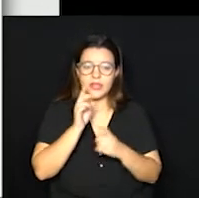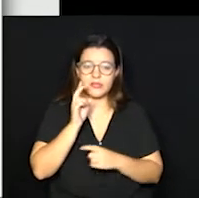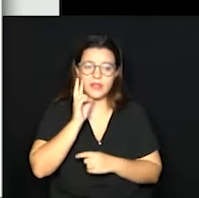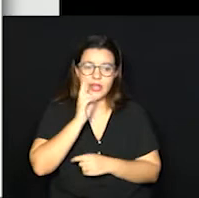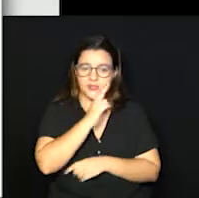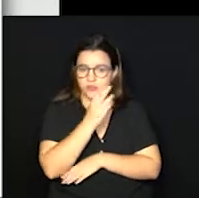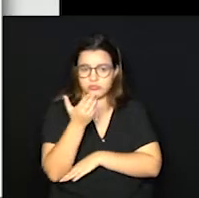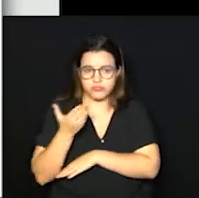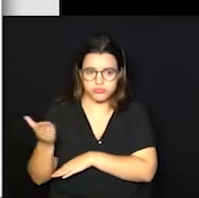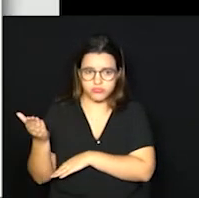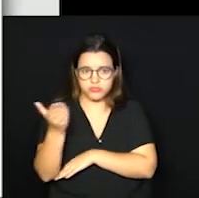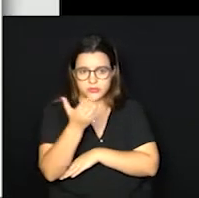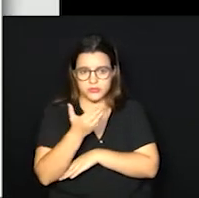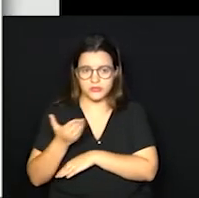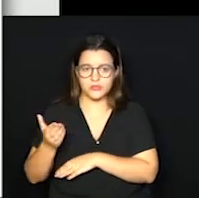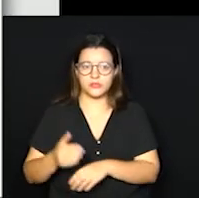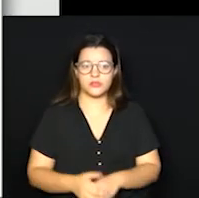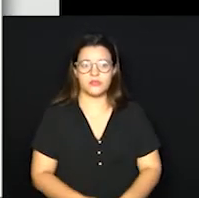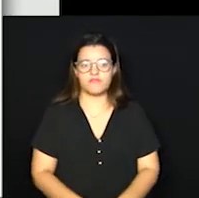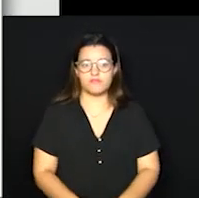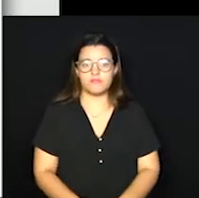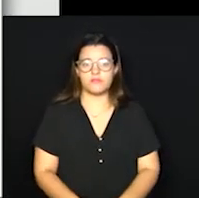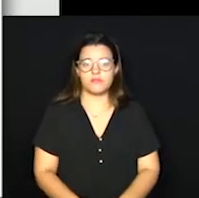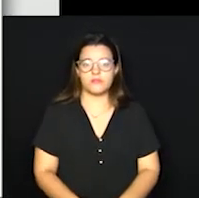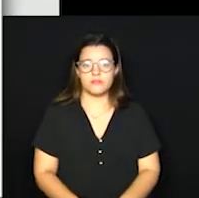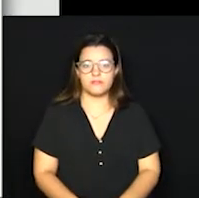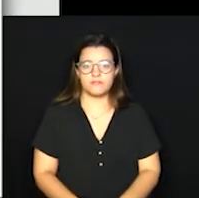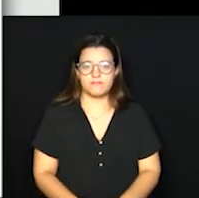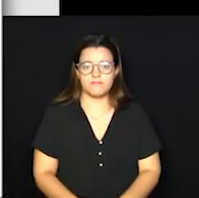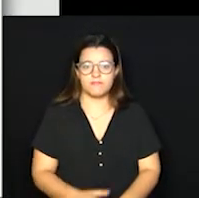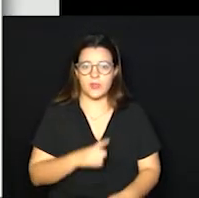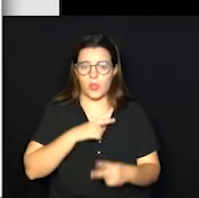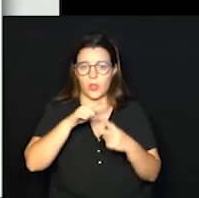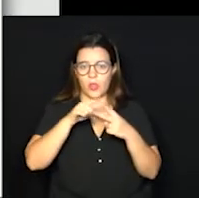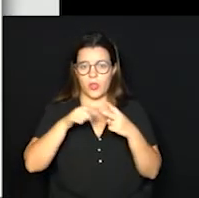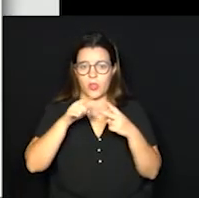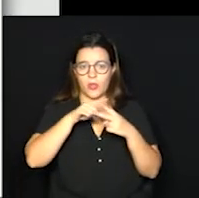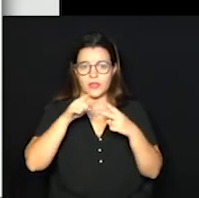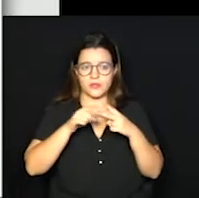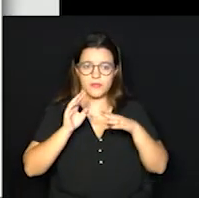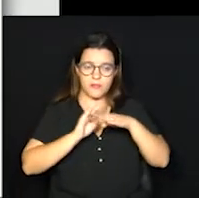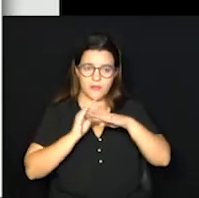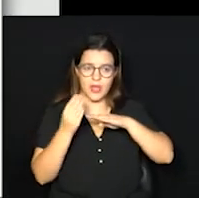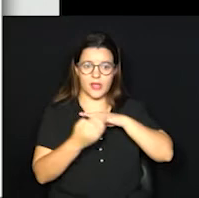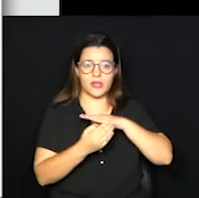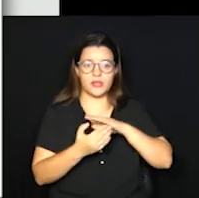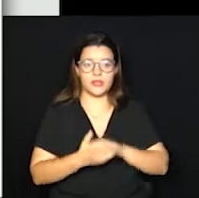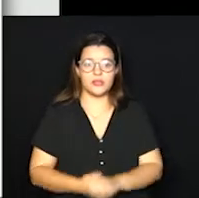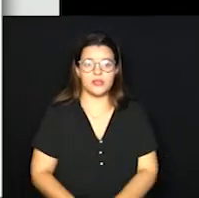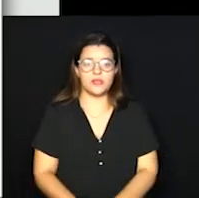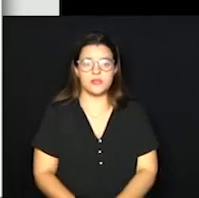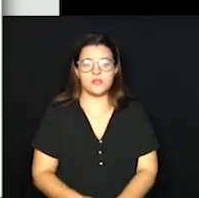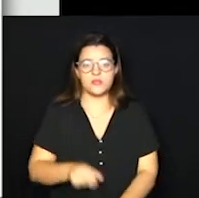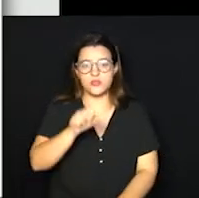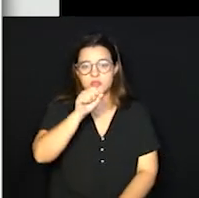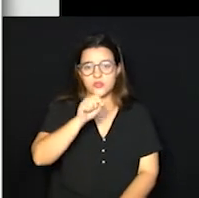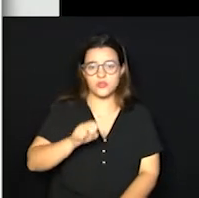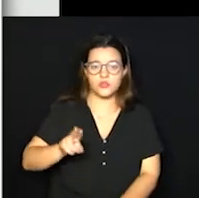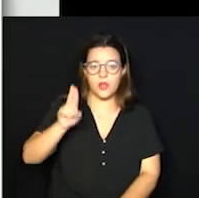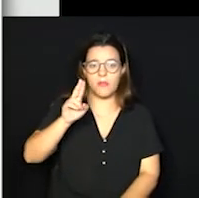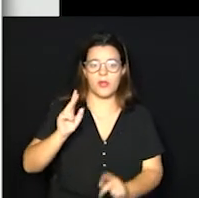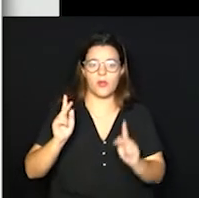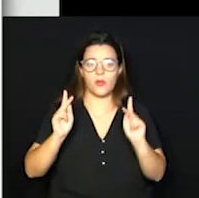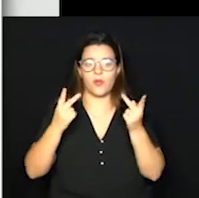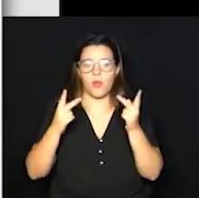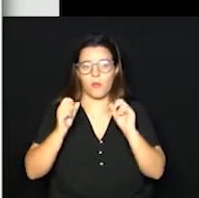restaurante. Essa vaga é para Jardim do Lago e Santa Genebra, moradores de Sumaré e Hortolândia